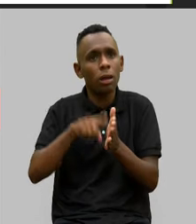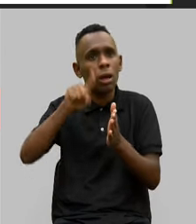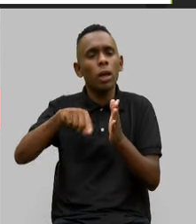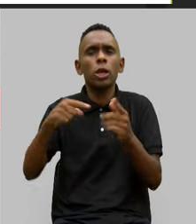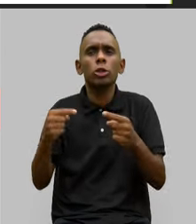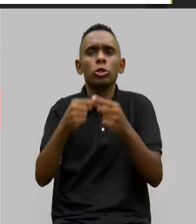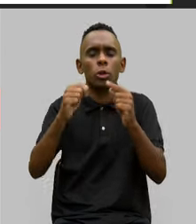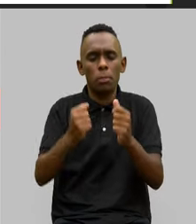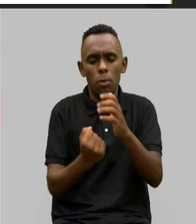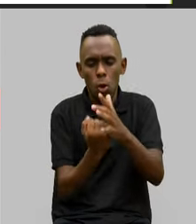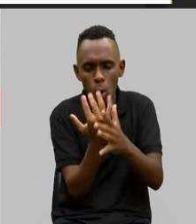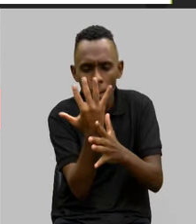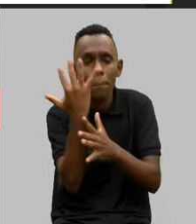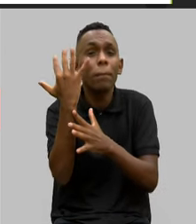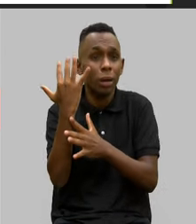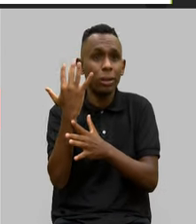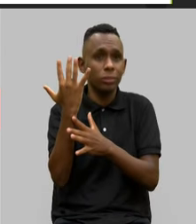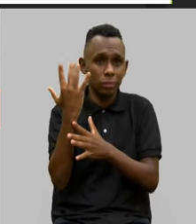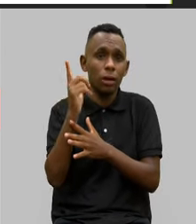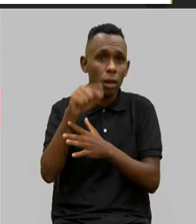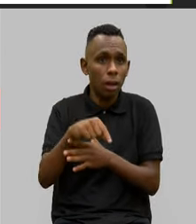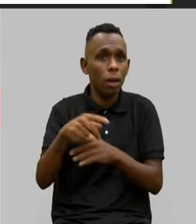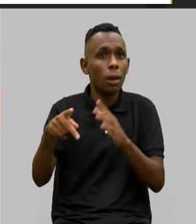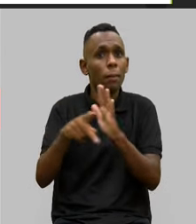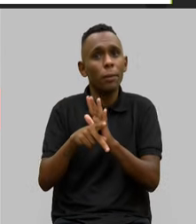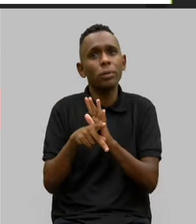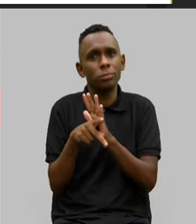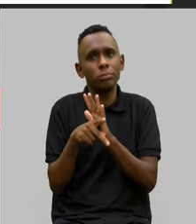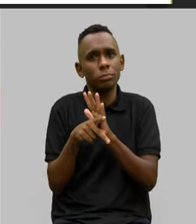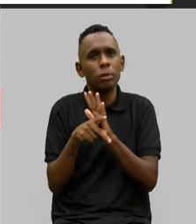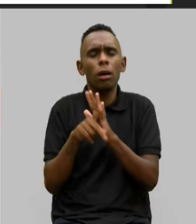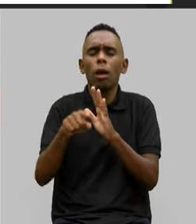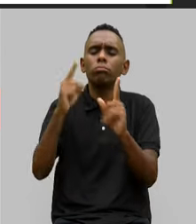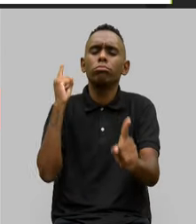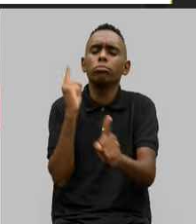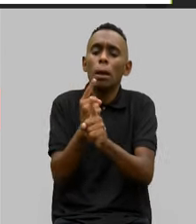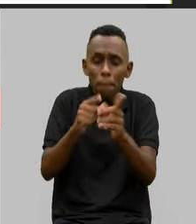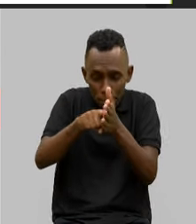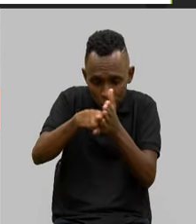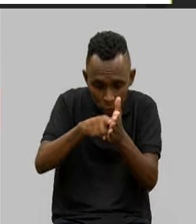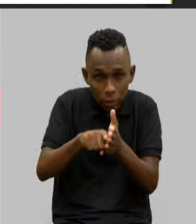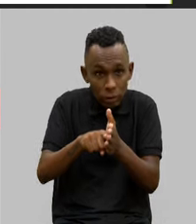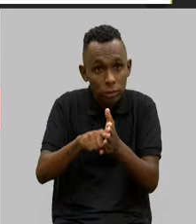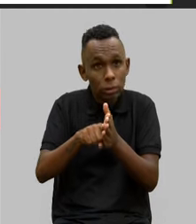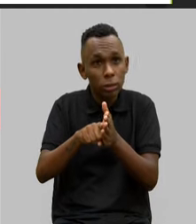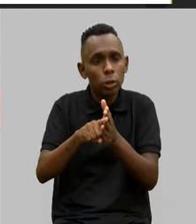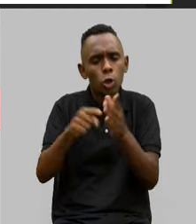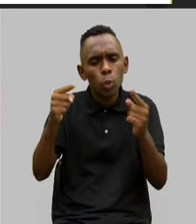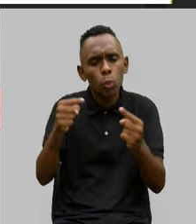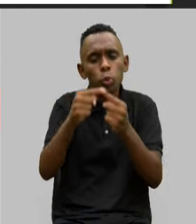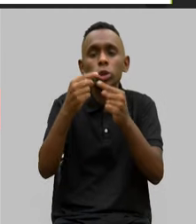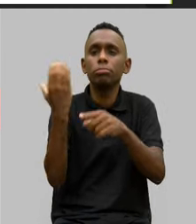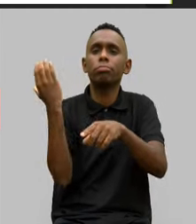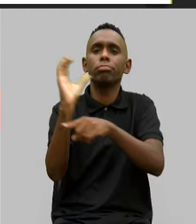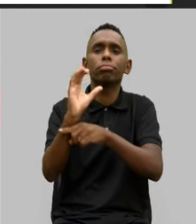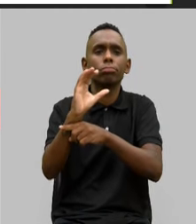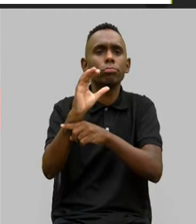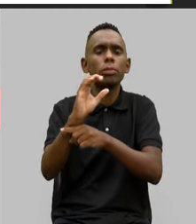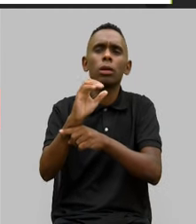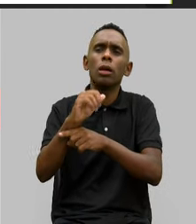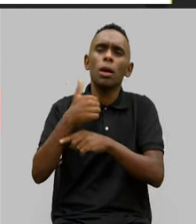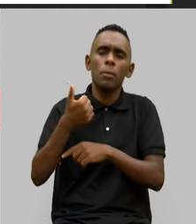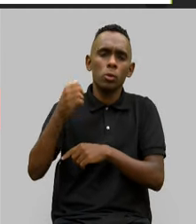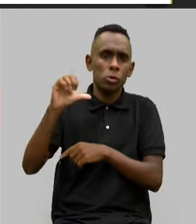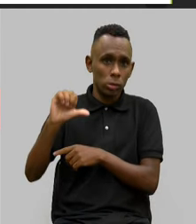planta herbácea Então vavilov faz essa identificação da espécie e publica em